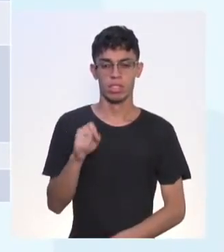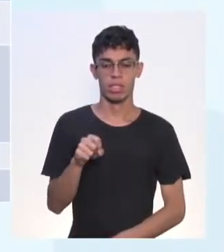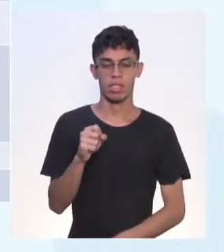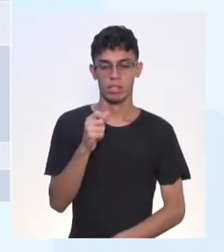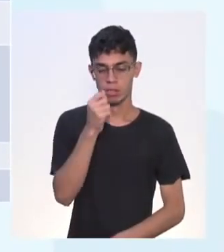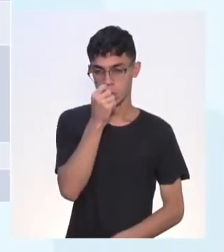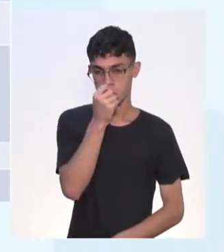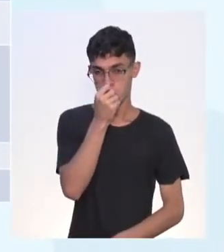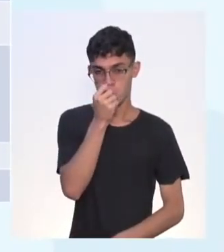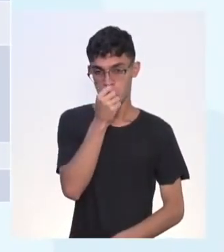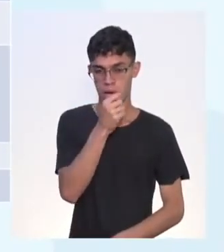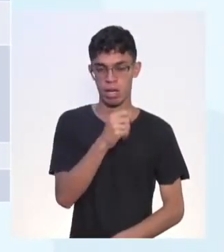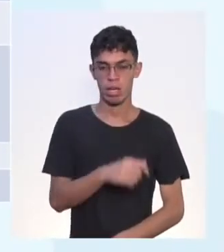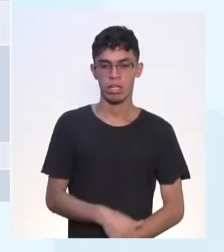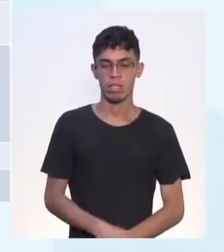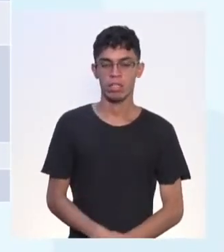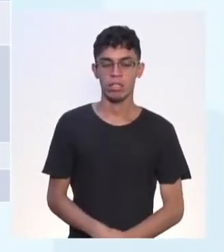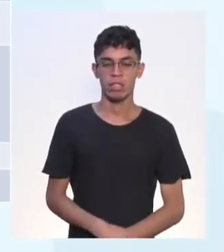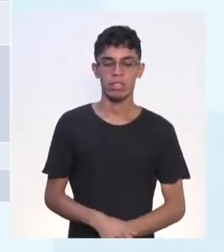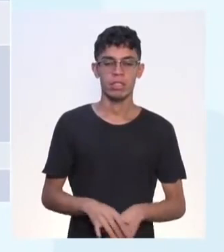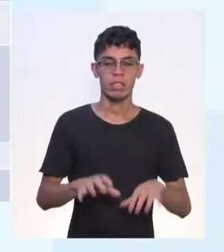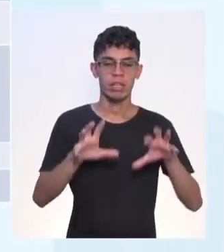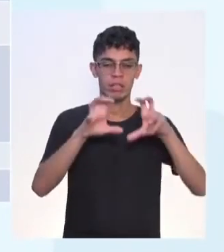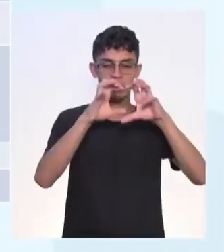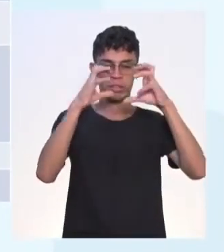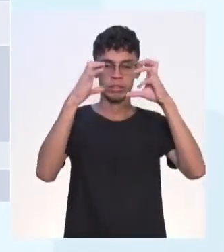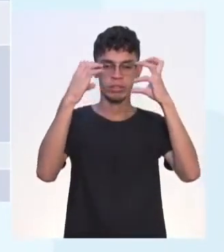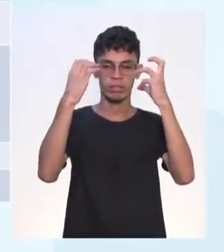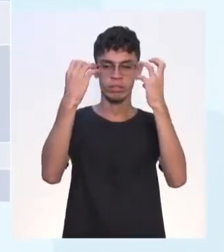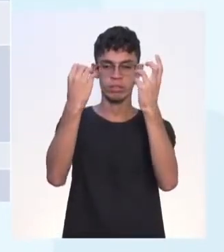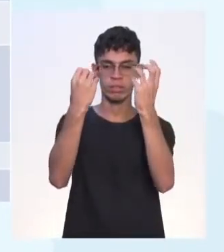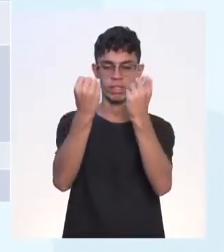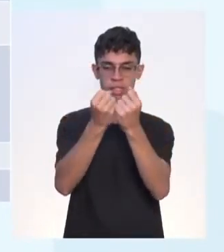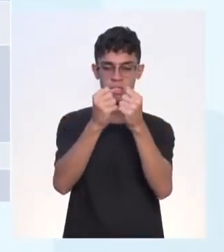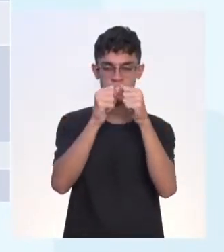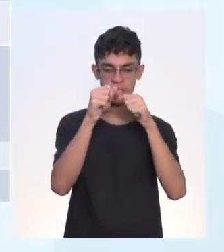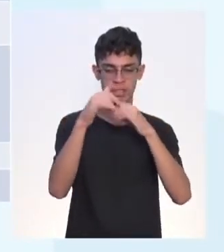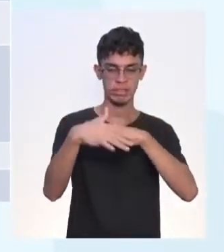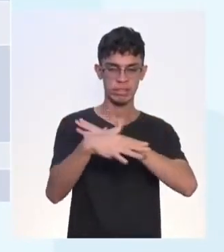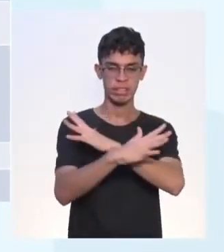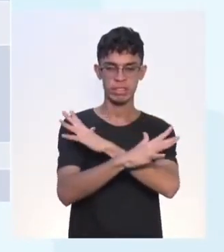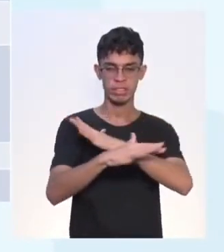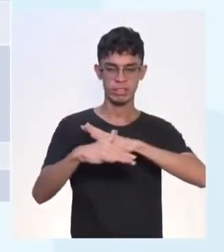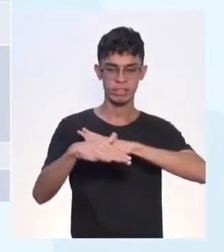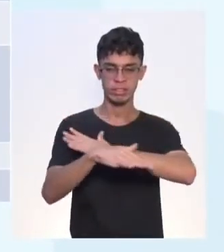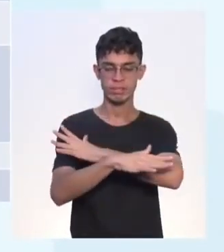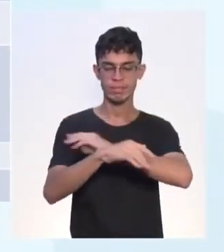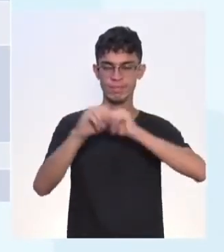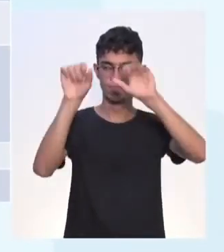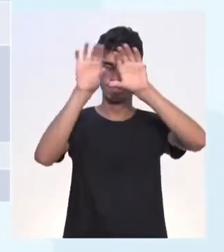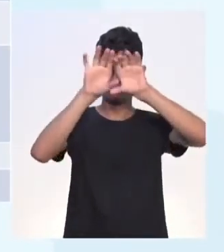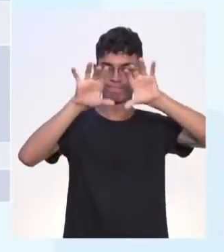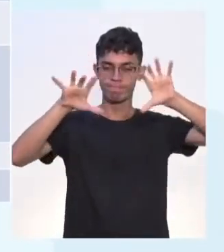poeira podia formar? Aí temos aqui, ó, uma nuvem, a avenida, a rua, o céu. Muito bem.